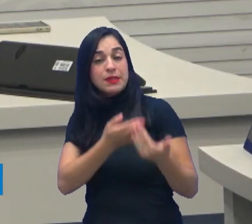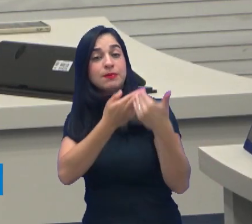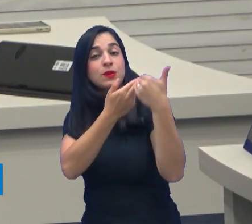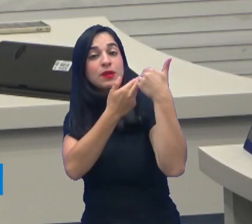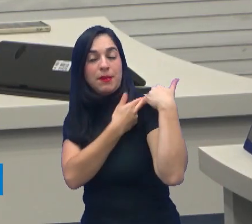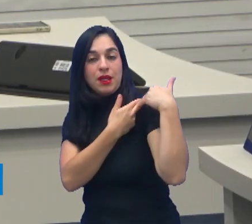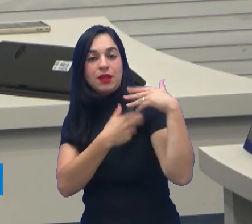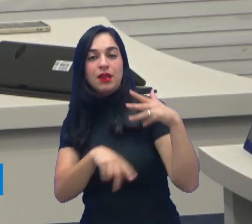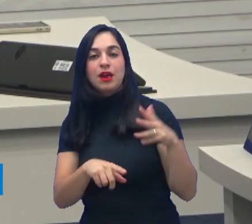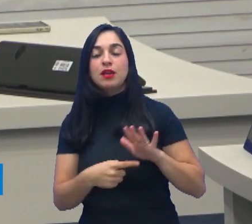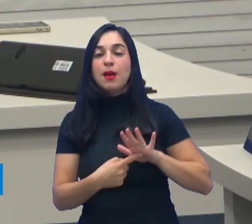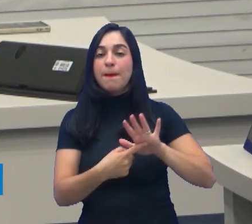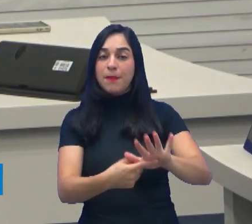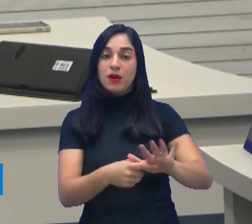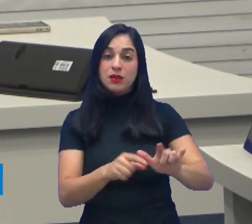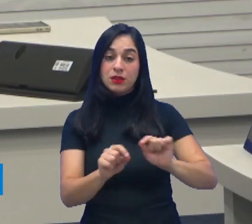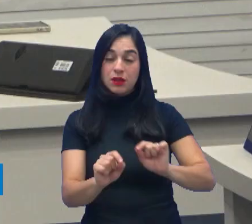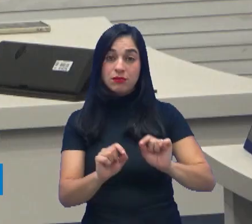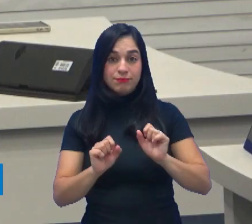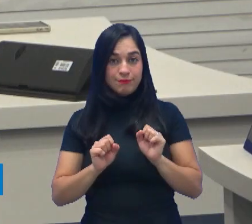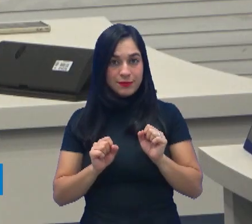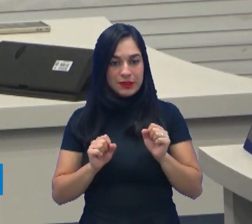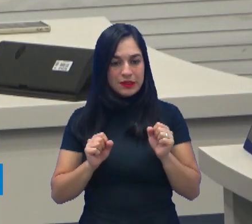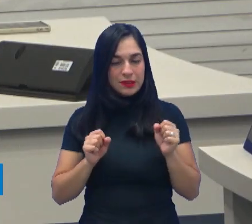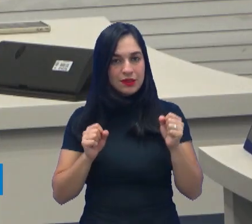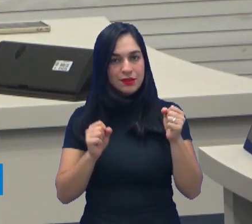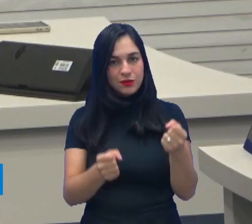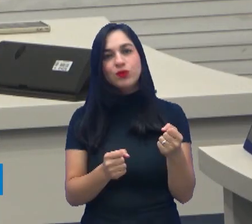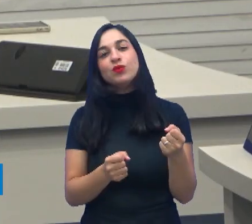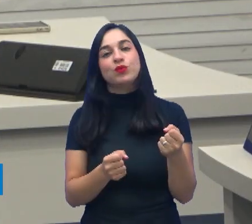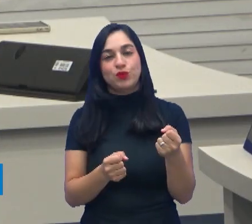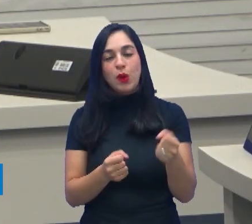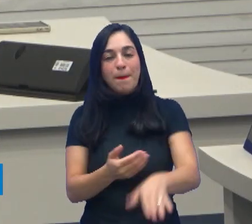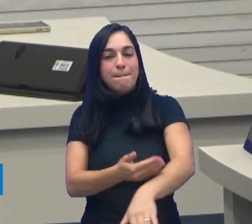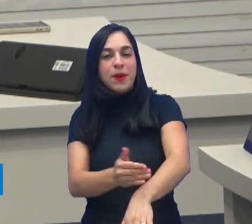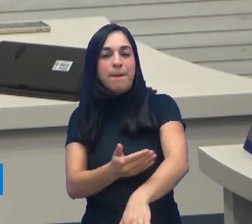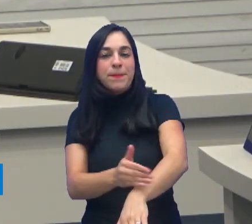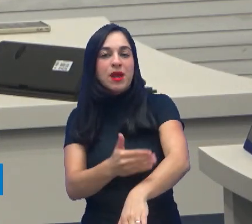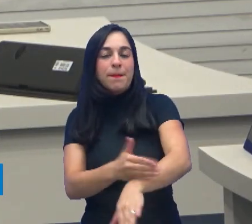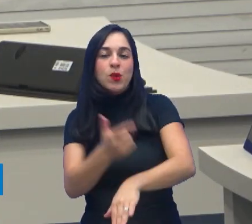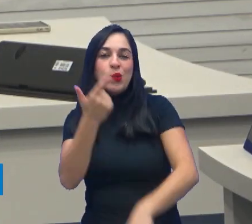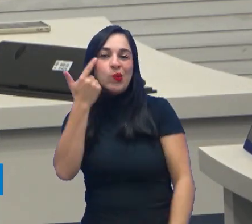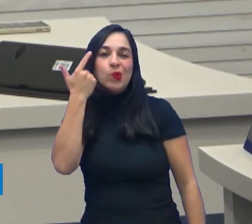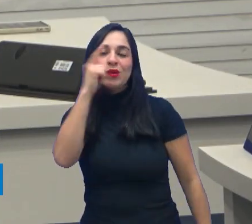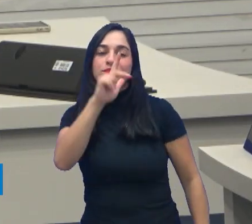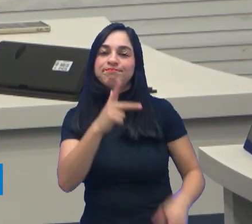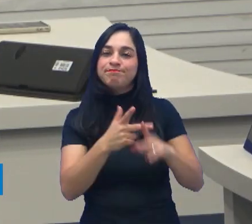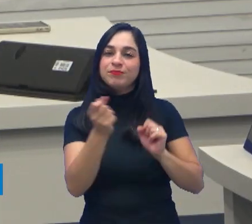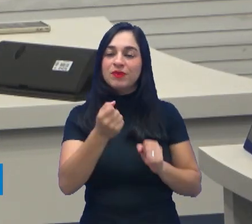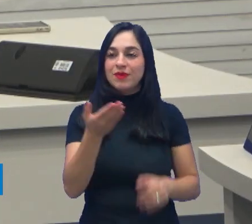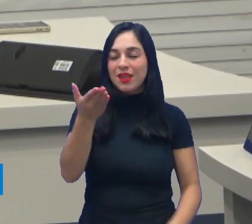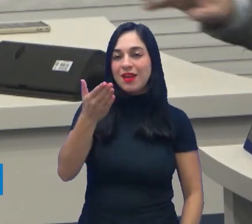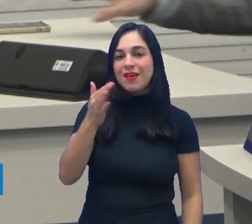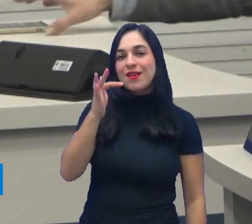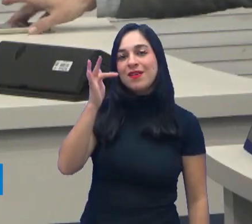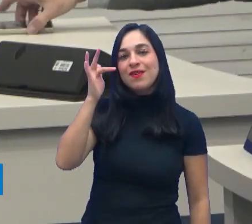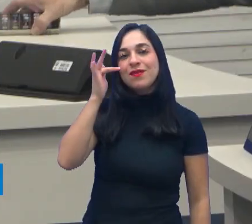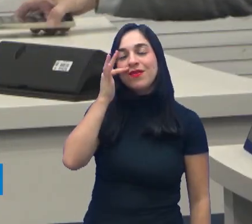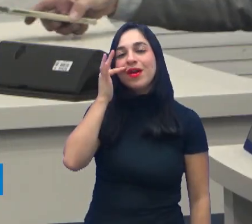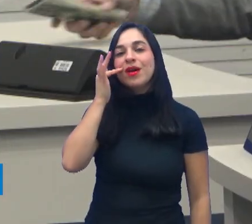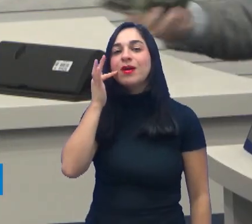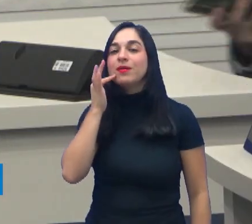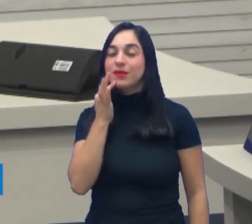e mostra que, com dedicação, é possível chegar muito longe. Fabião aí, nosso zagueiro,